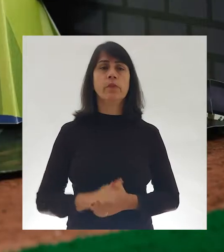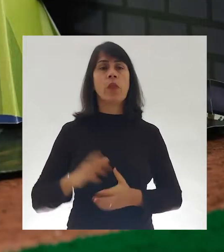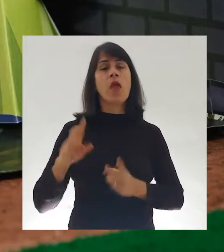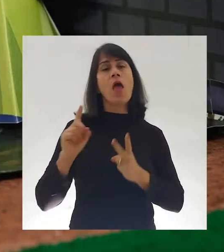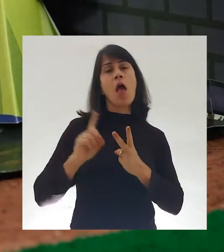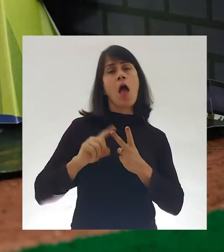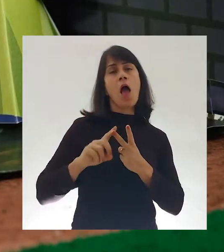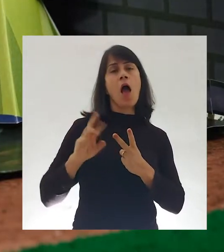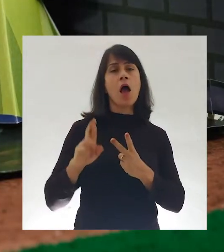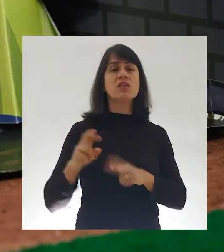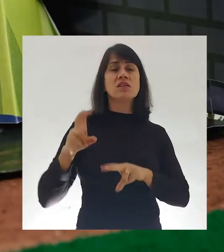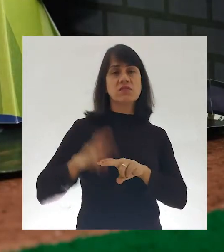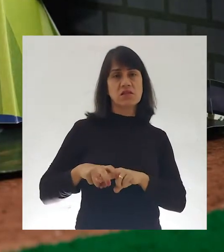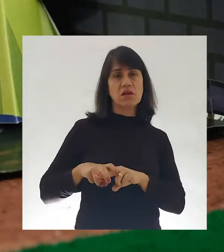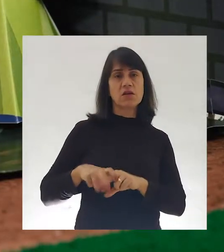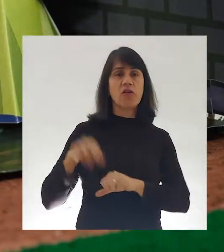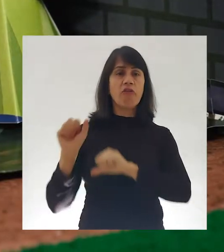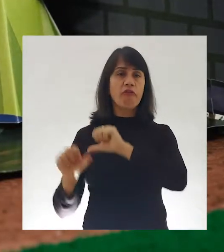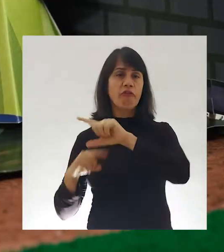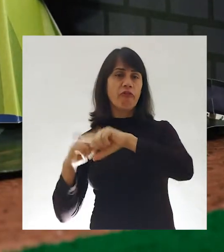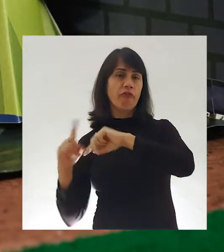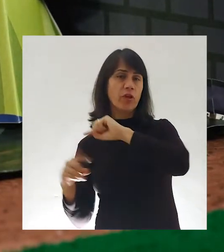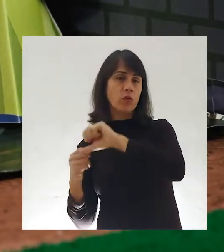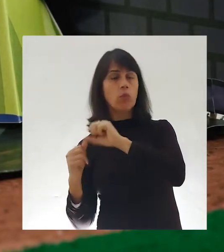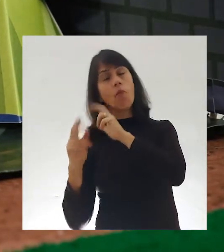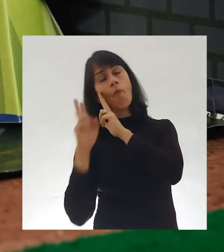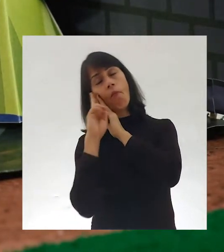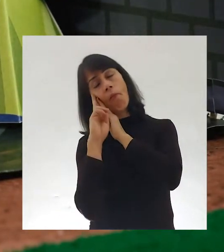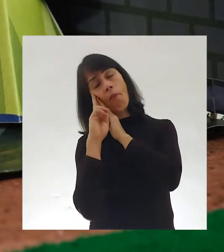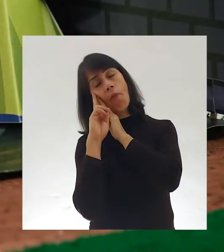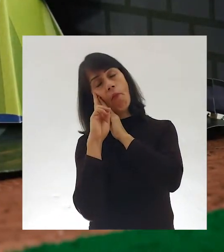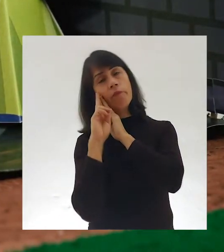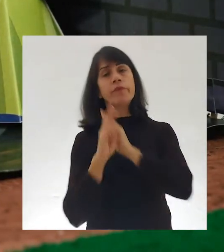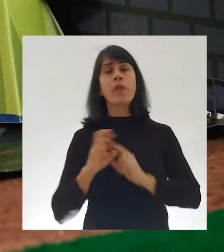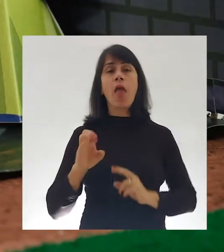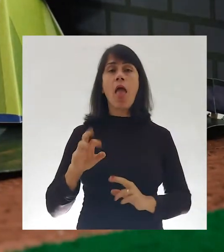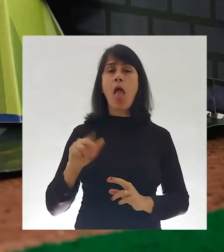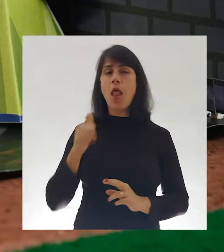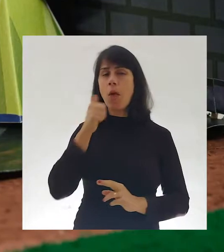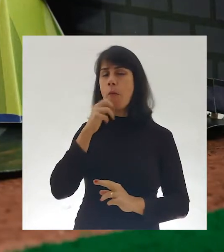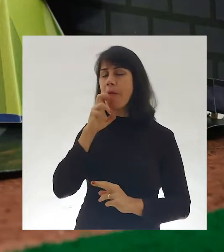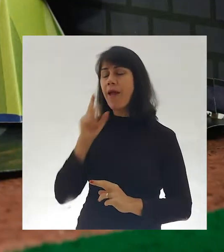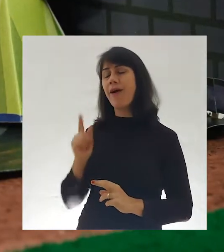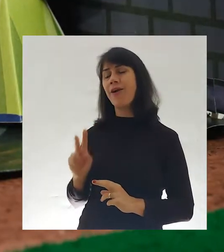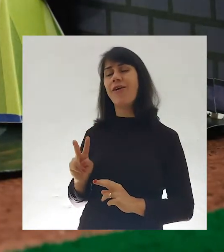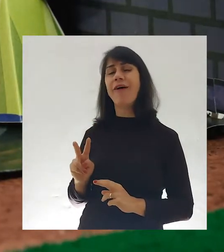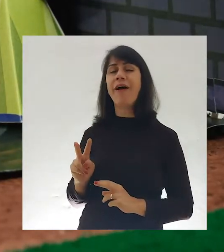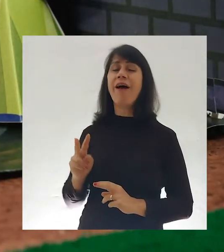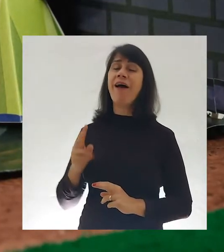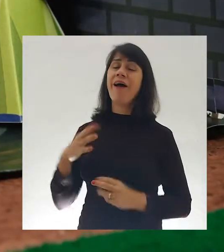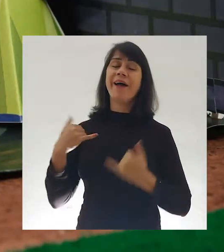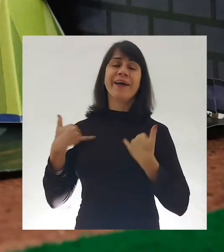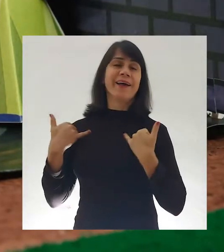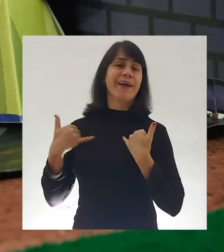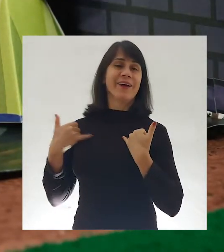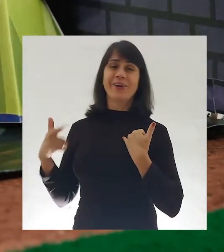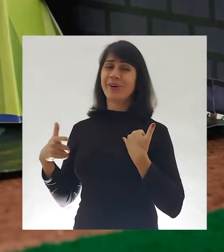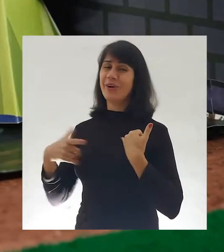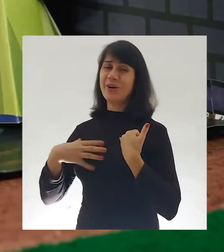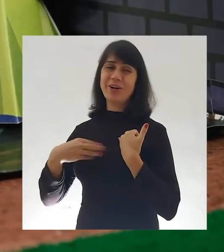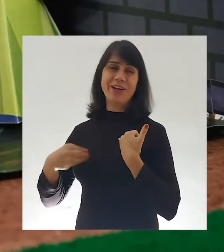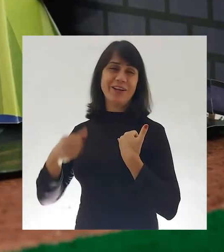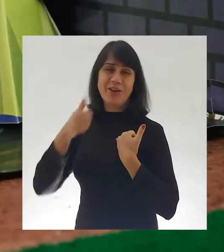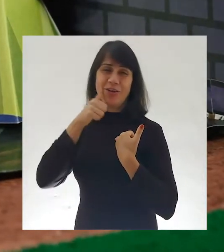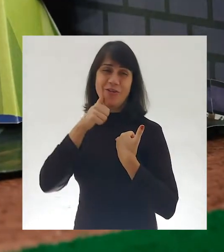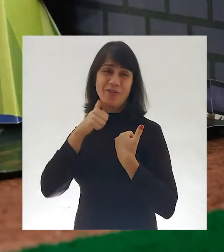Raícha, que estava sentada, virou para o lado e dormiu. Hera, vendo aquilo, teve orgulho da sua filha